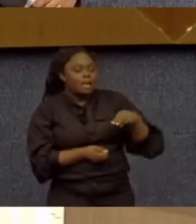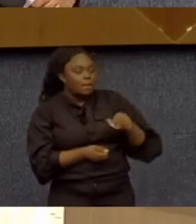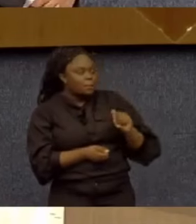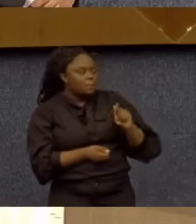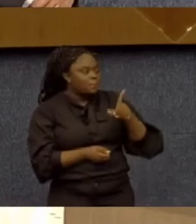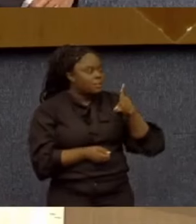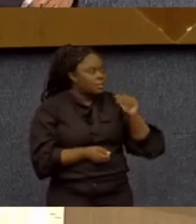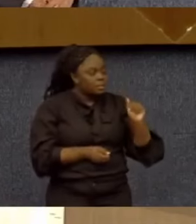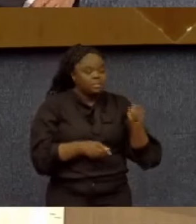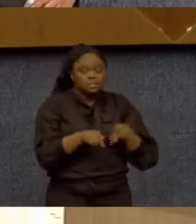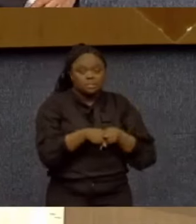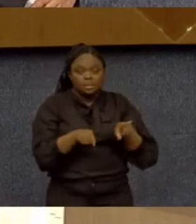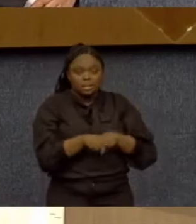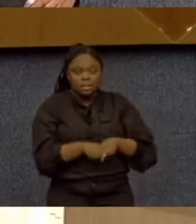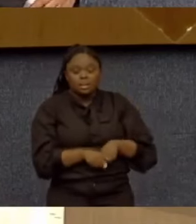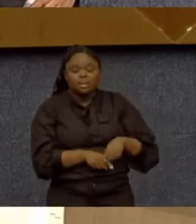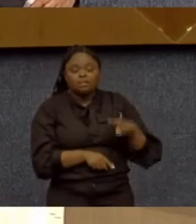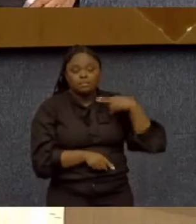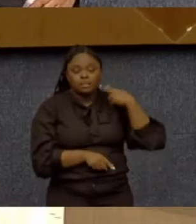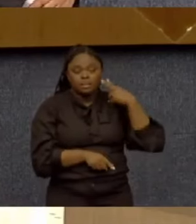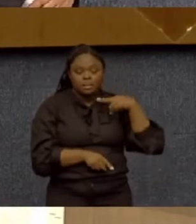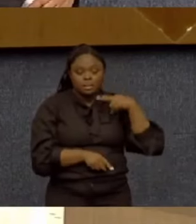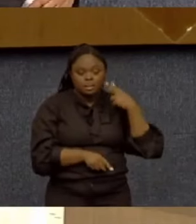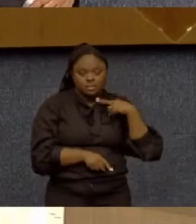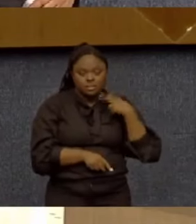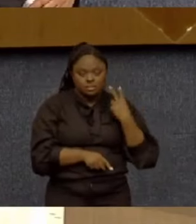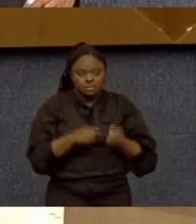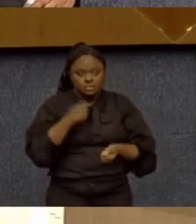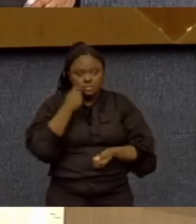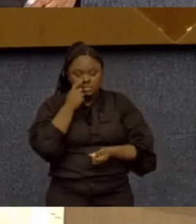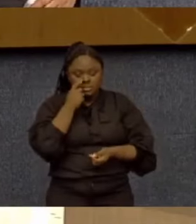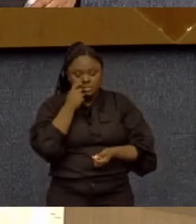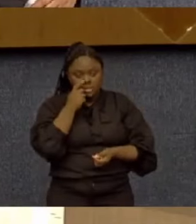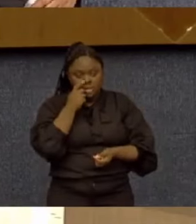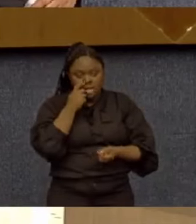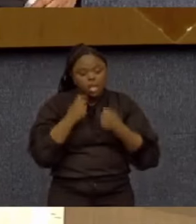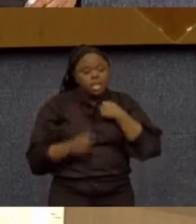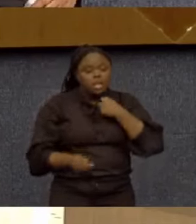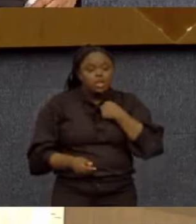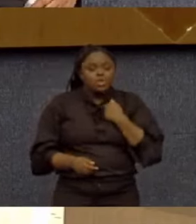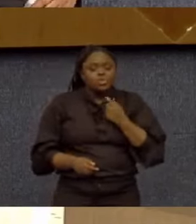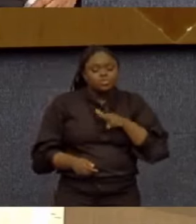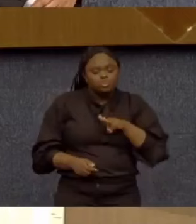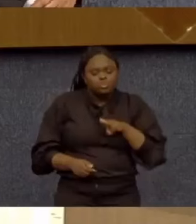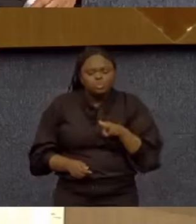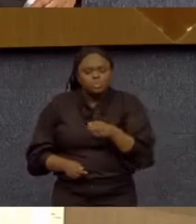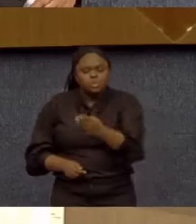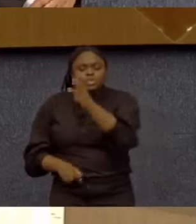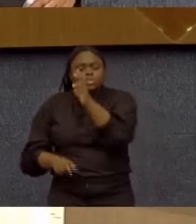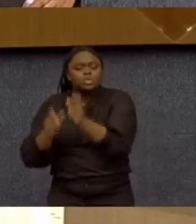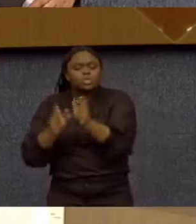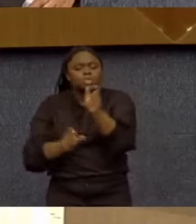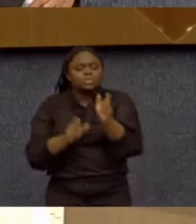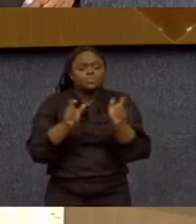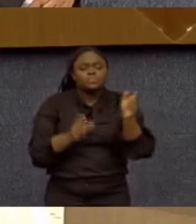o vereador. Que escolher entre milhões de pessoas,